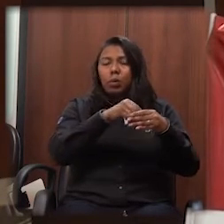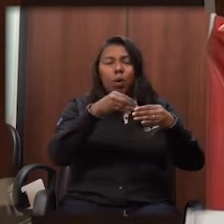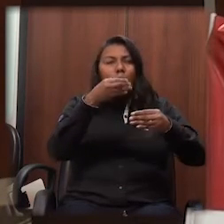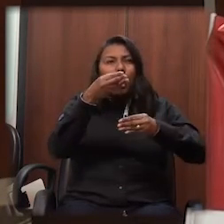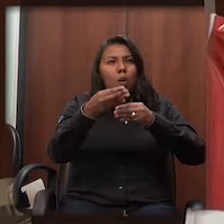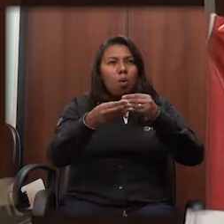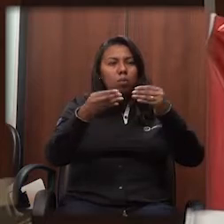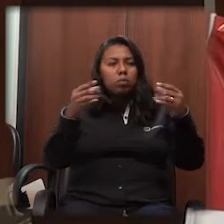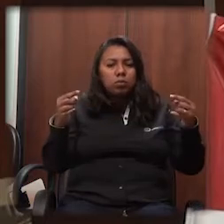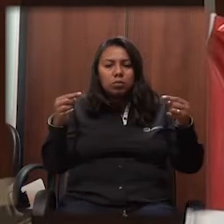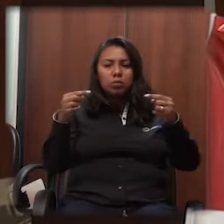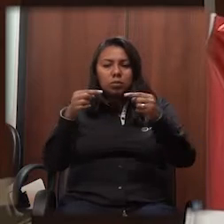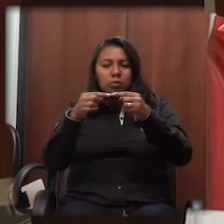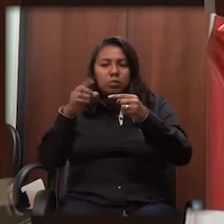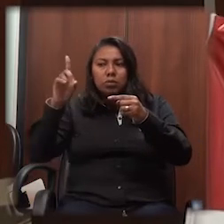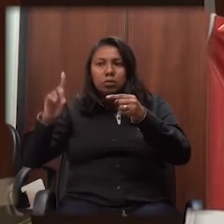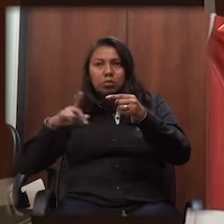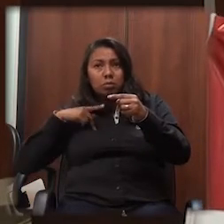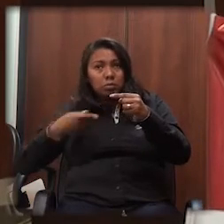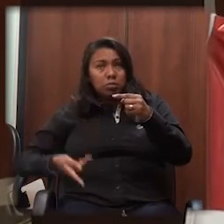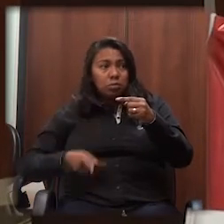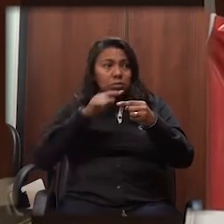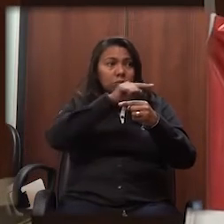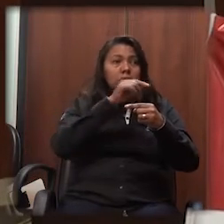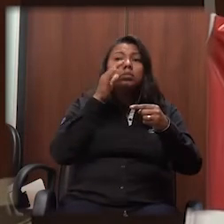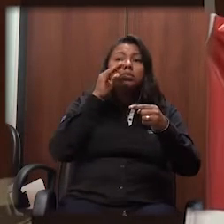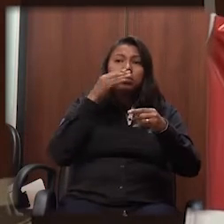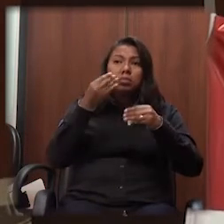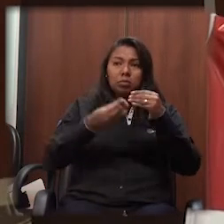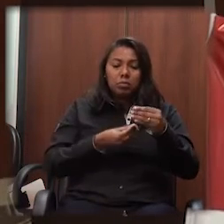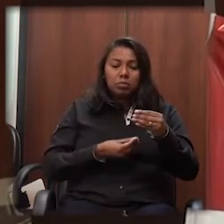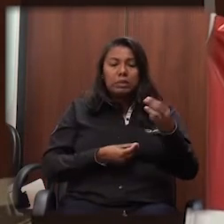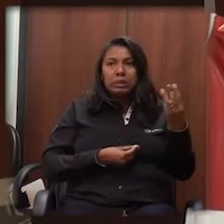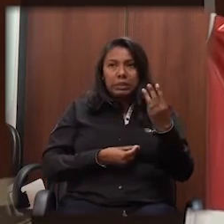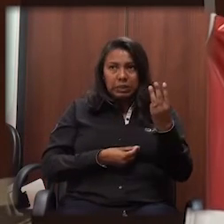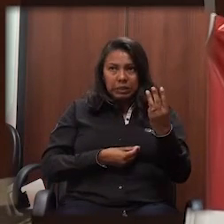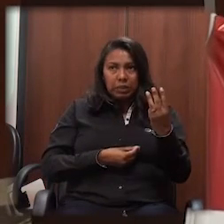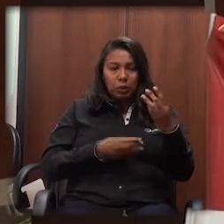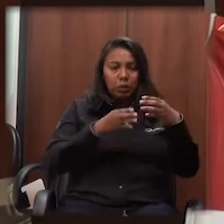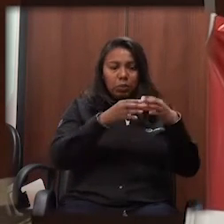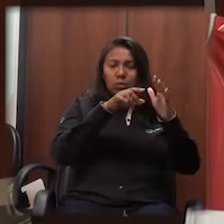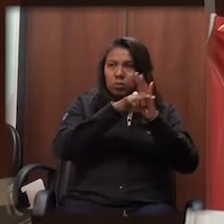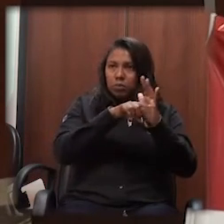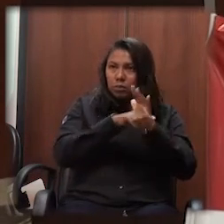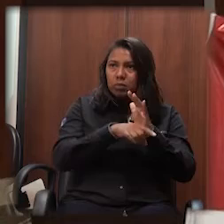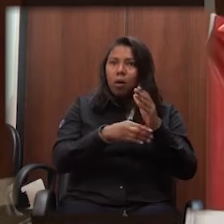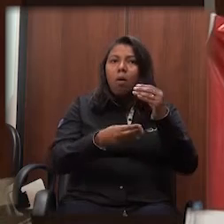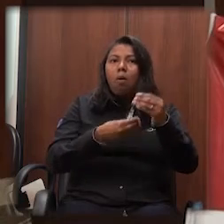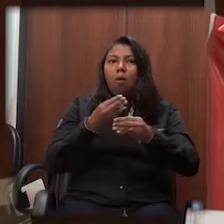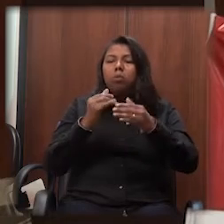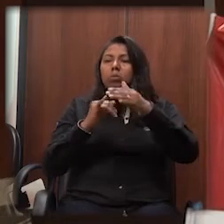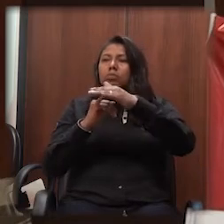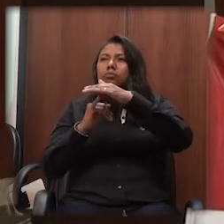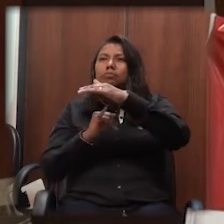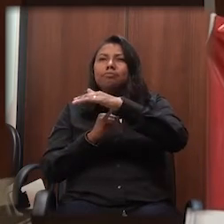né, a concepção de direitos humanos para os seus trabalhadores. O terceiro bloco, como essas instituições lidavam com essa